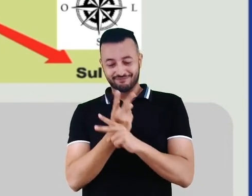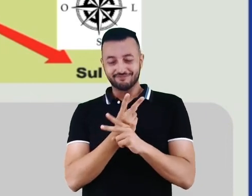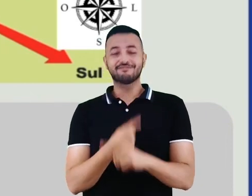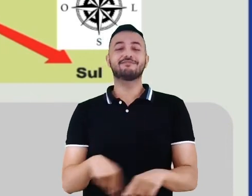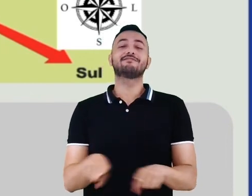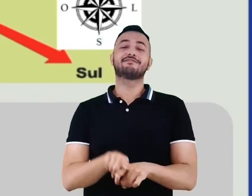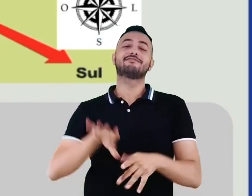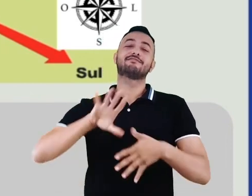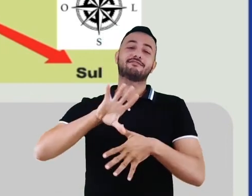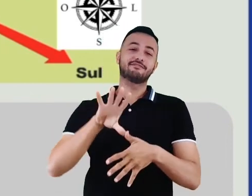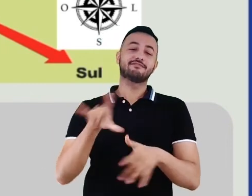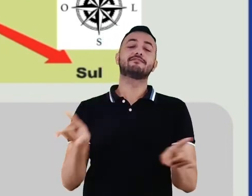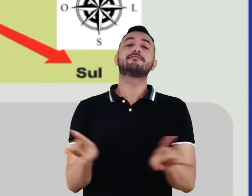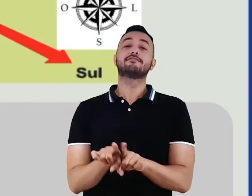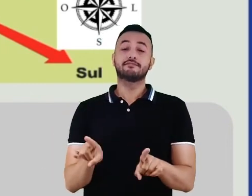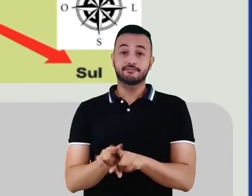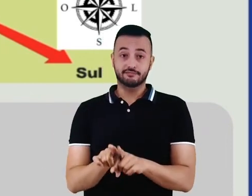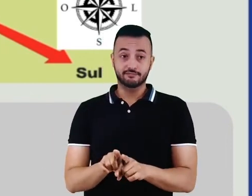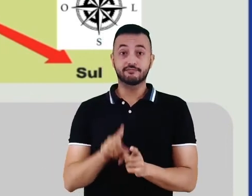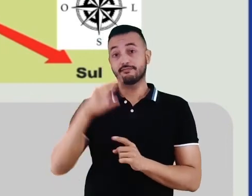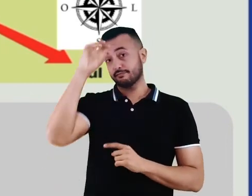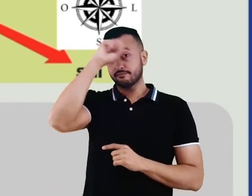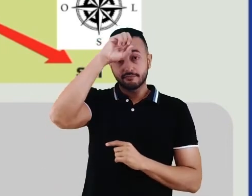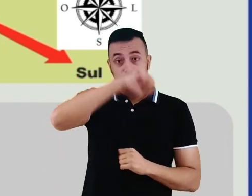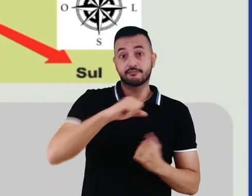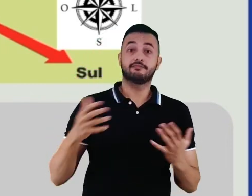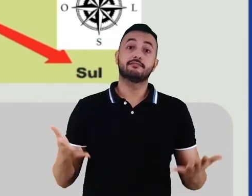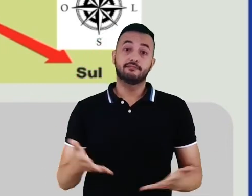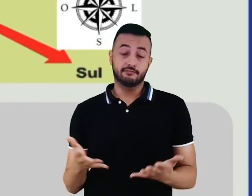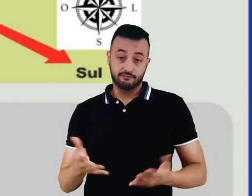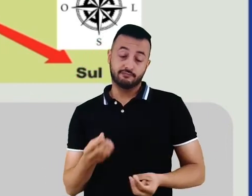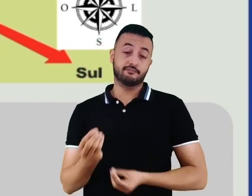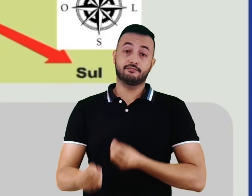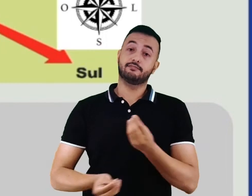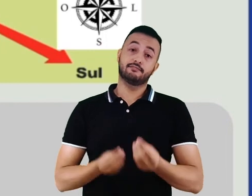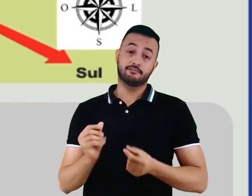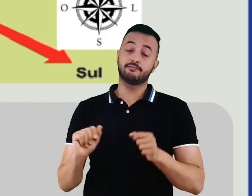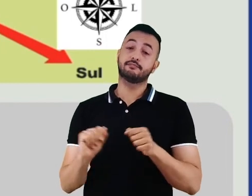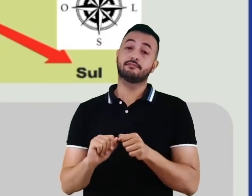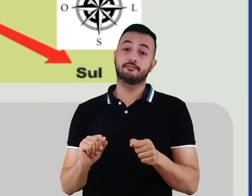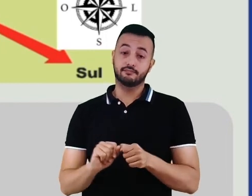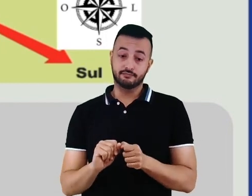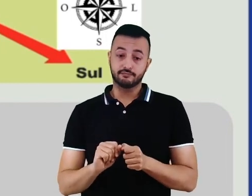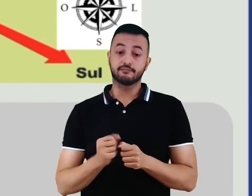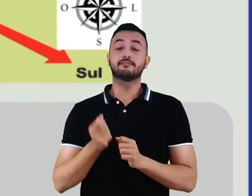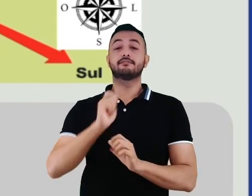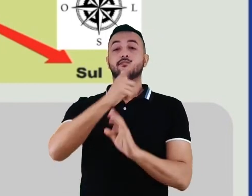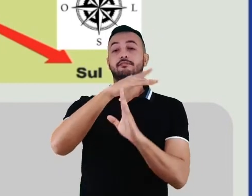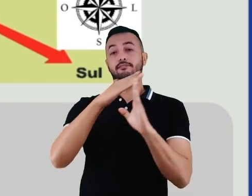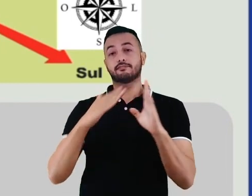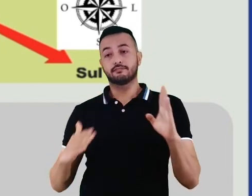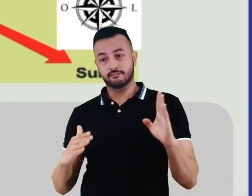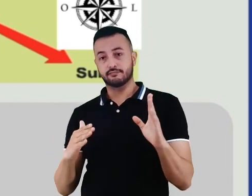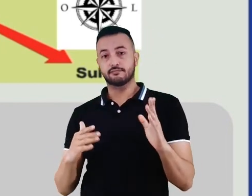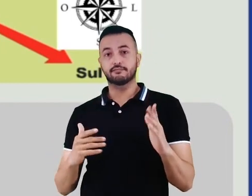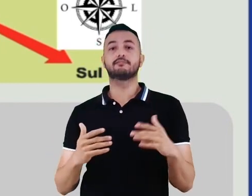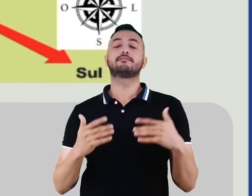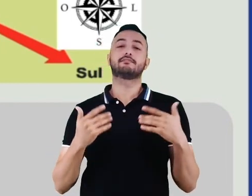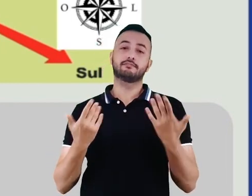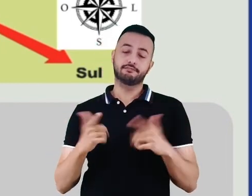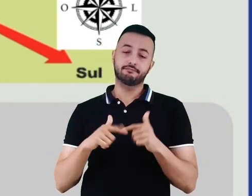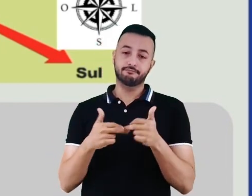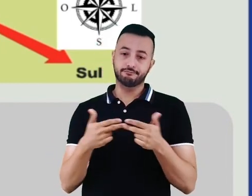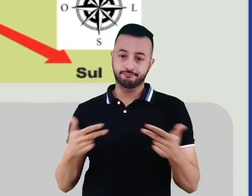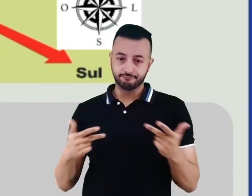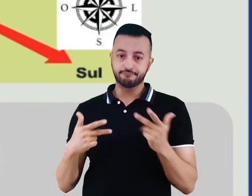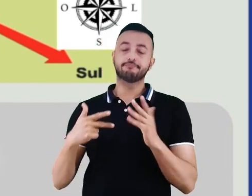mapas. E também, pessoal, aprendemos hoje como são formadas as sombras, que é quando um